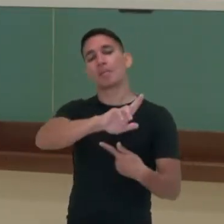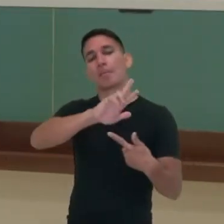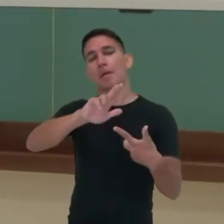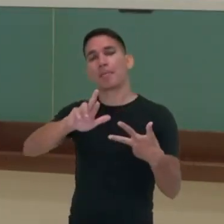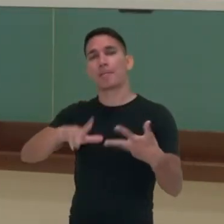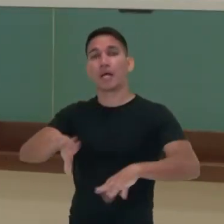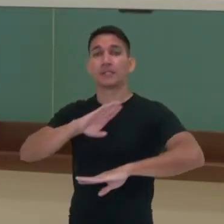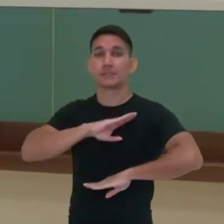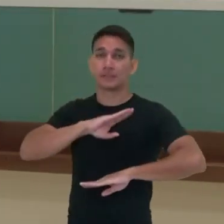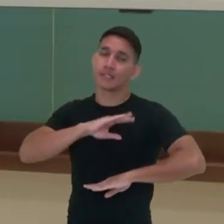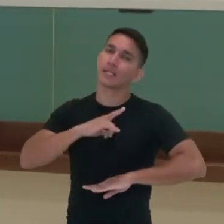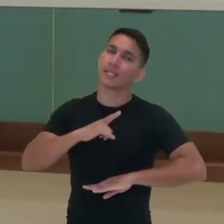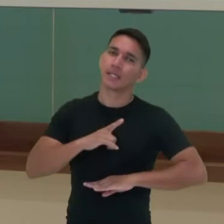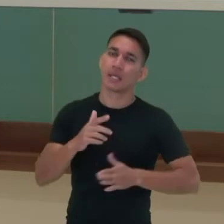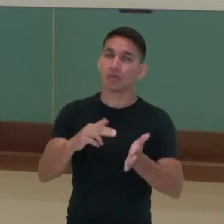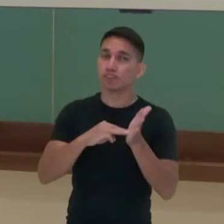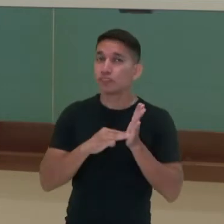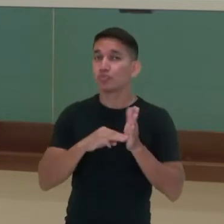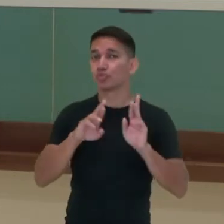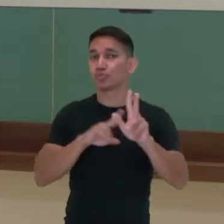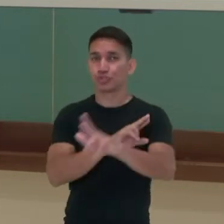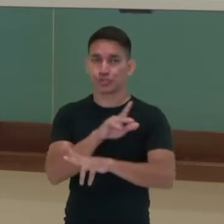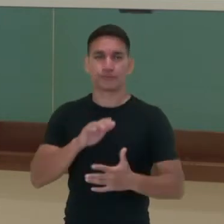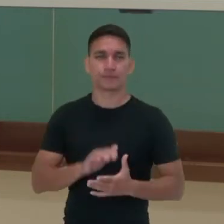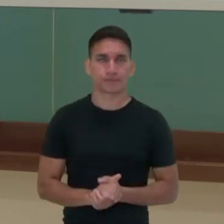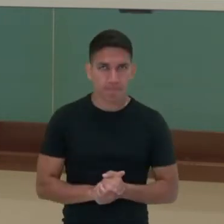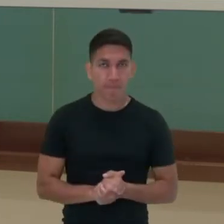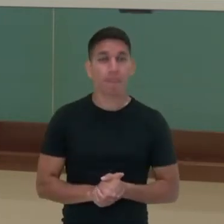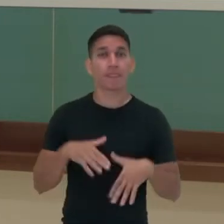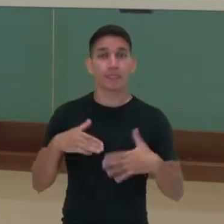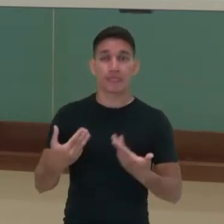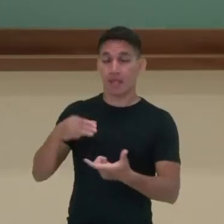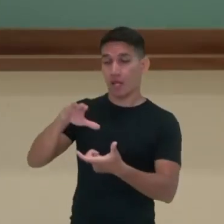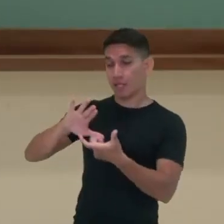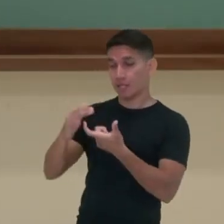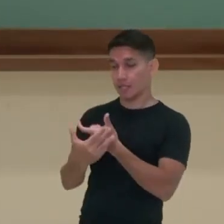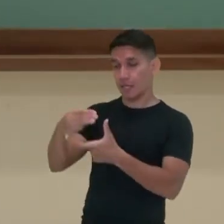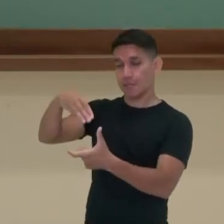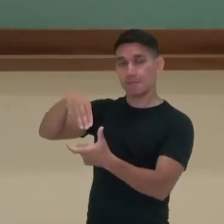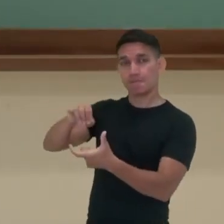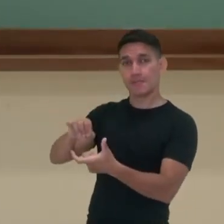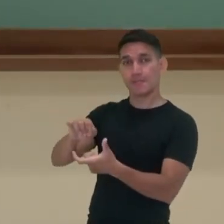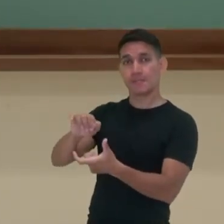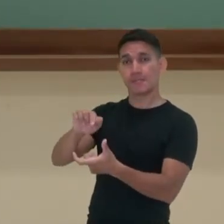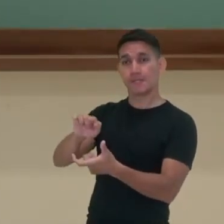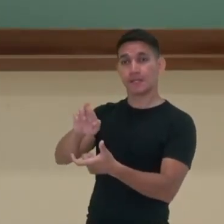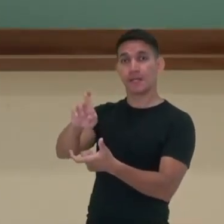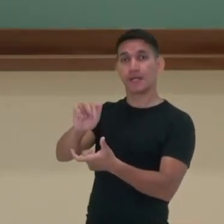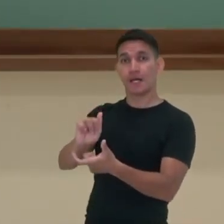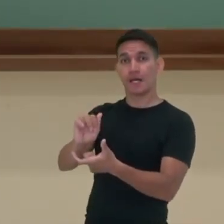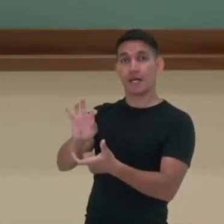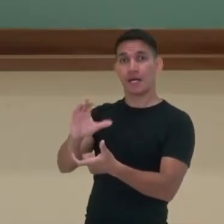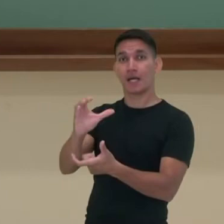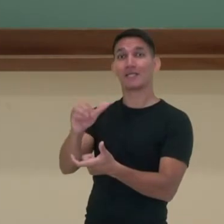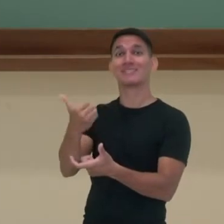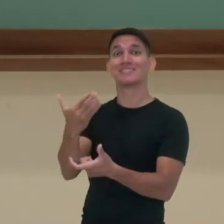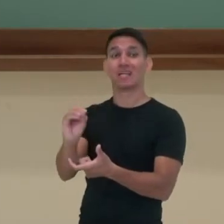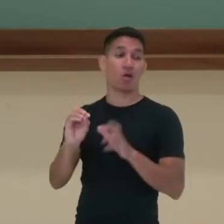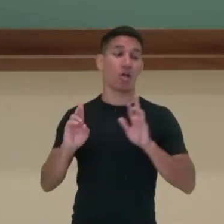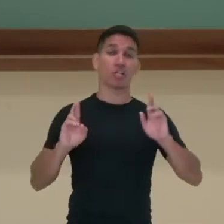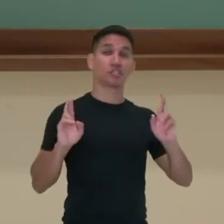situação aí tem um tipo diferente. Muito bem. Migração, vamos diferenciar de turismo, né? É diferente. Você vai